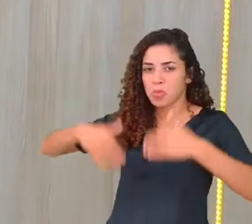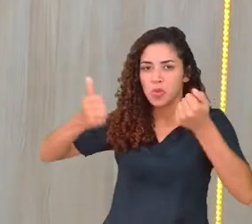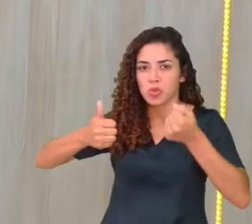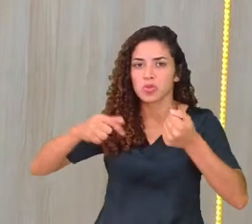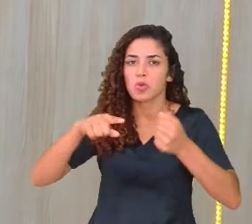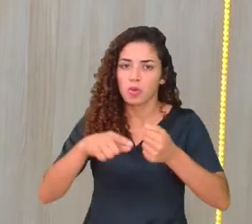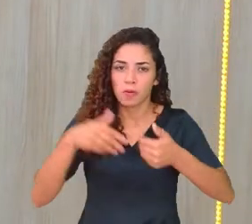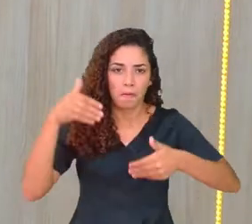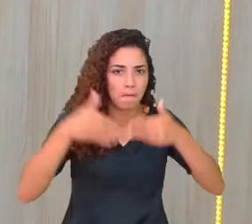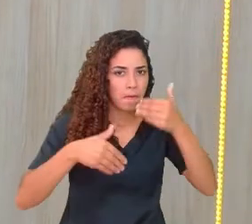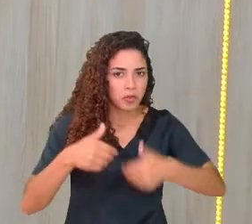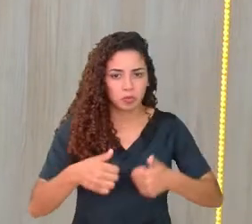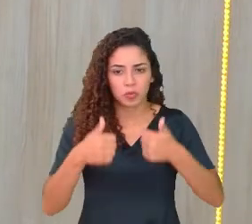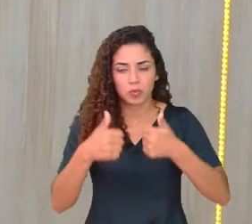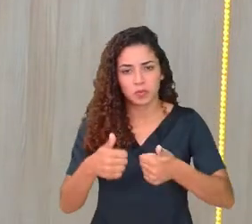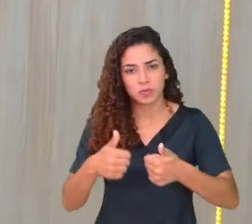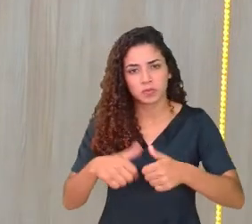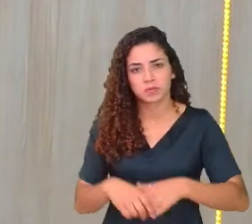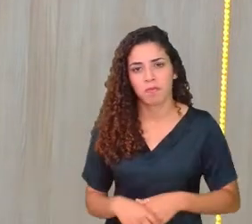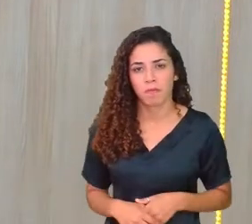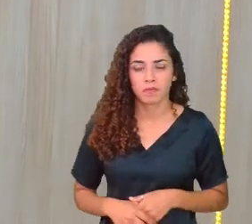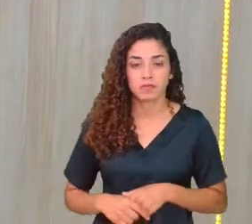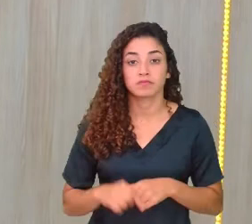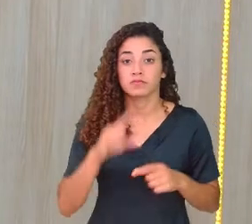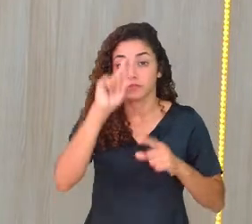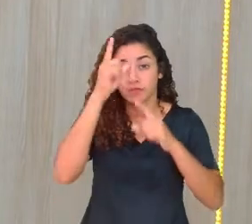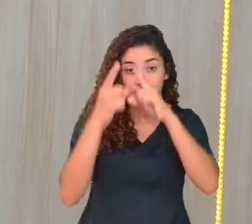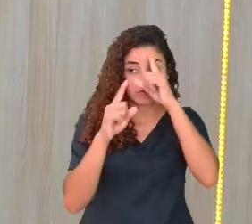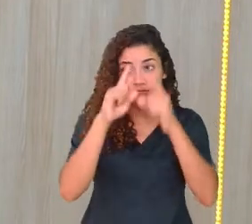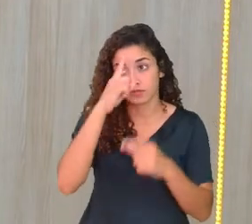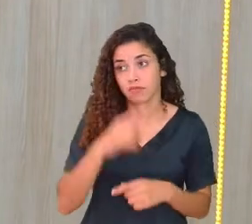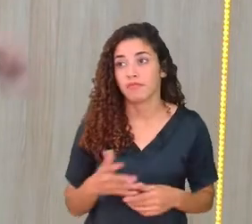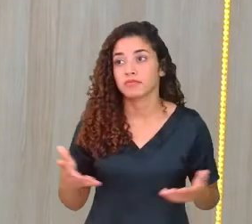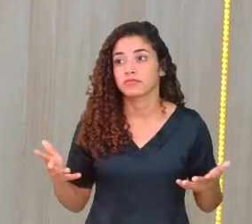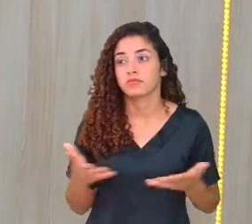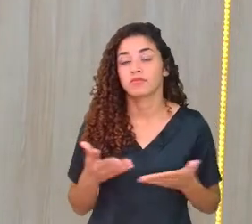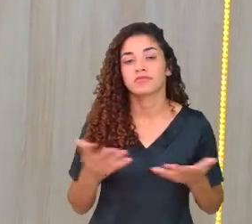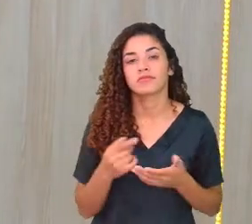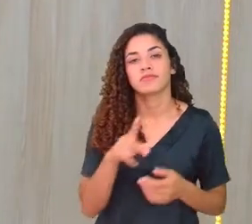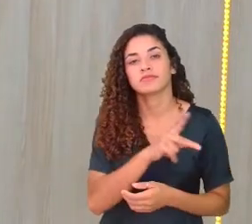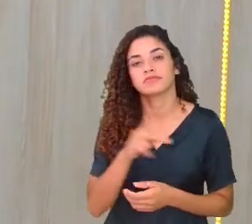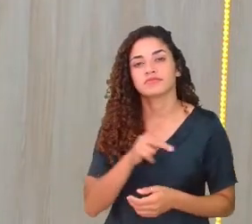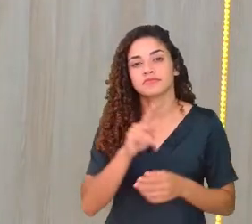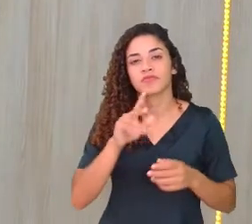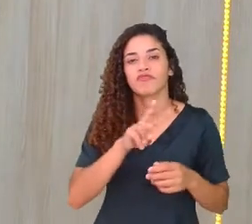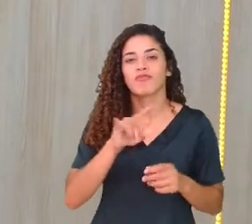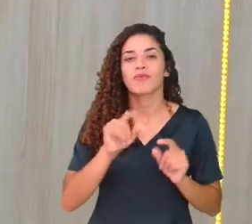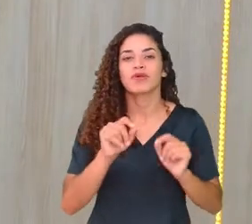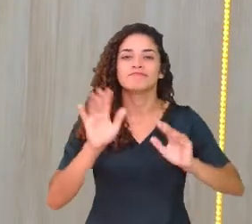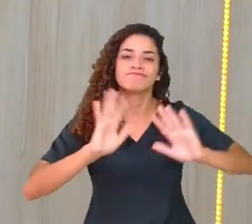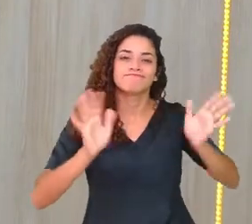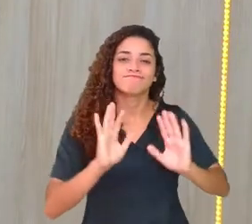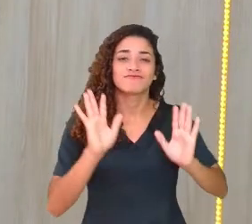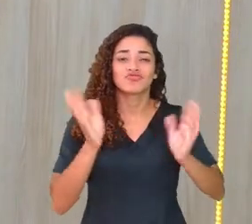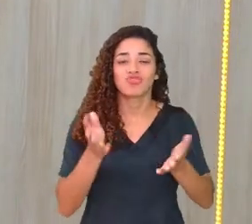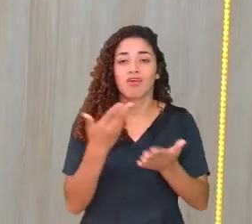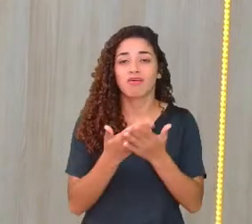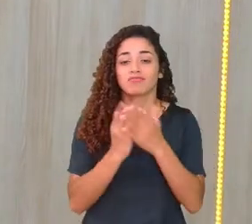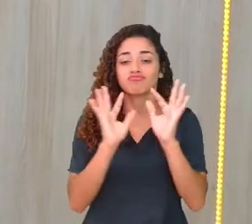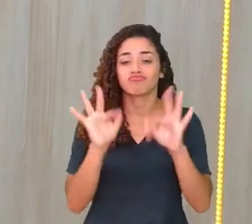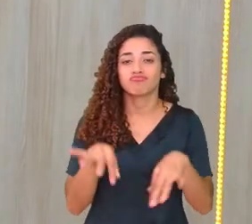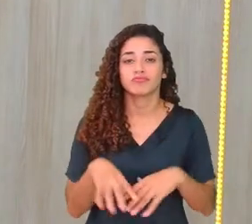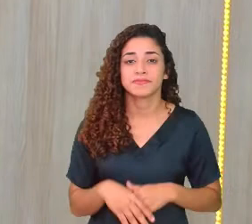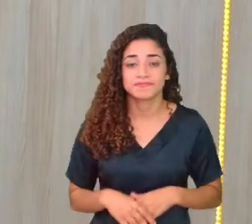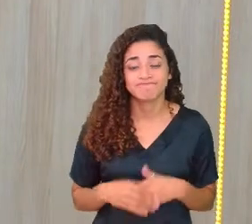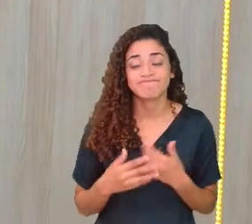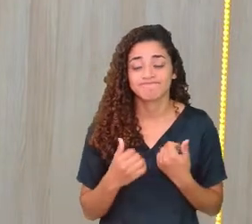grande participação na questão de invenções. Vou passar para a professora Isabel se despedir, estamos já chegando, né, ao fim da nossa aula.